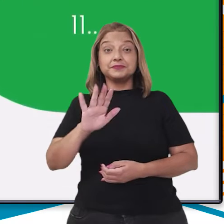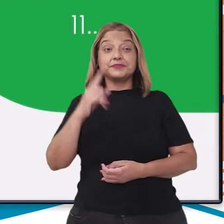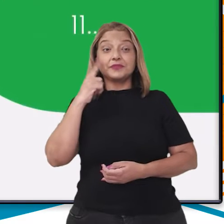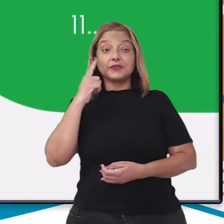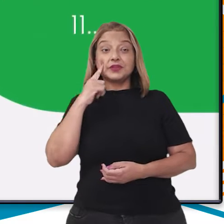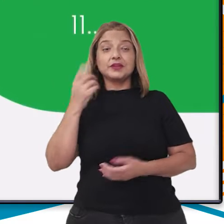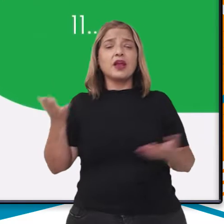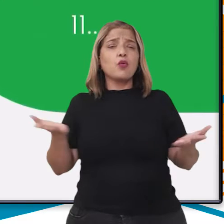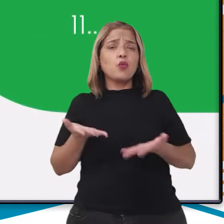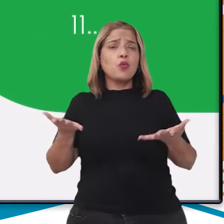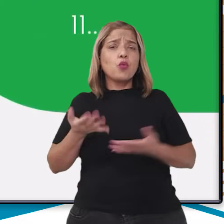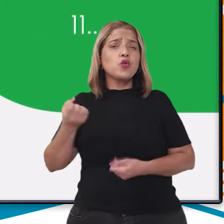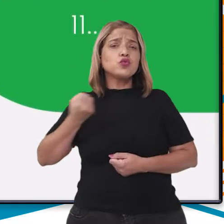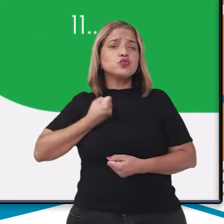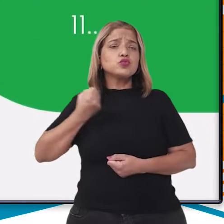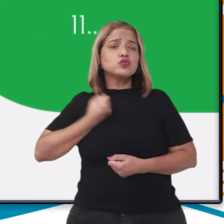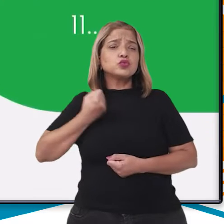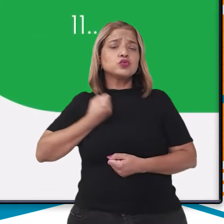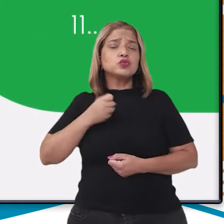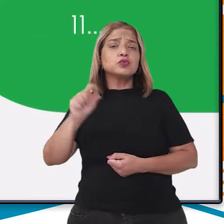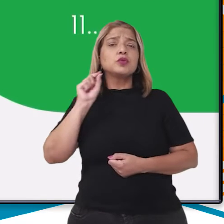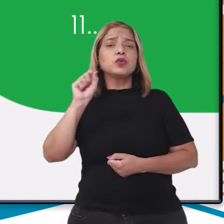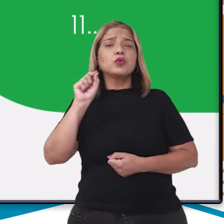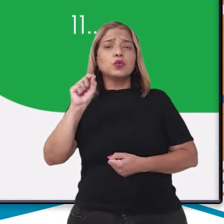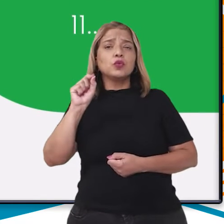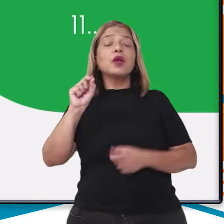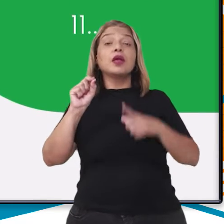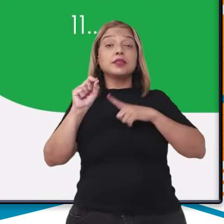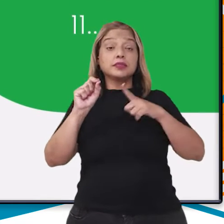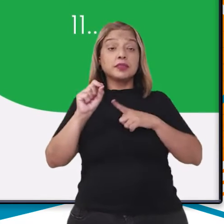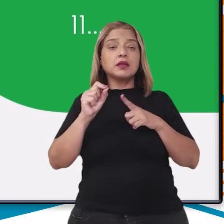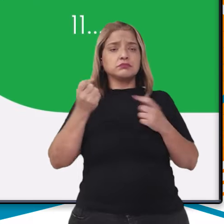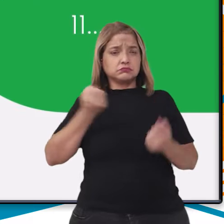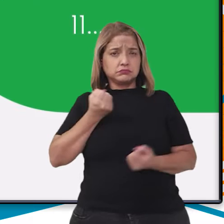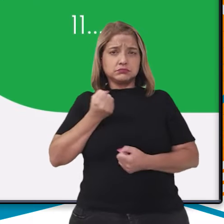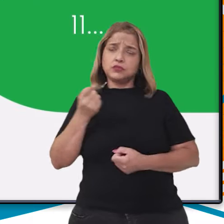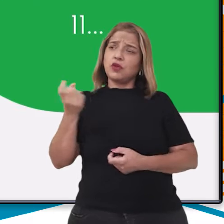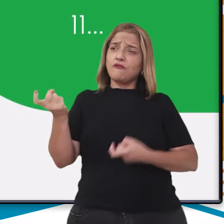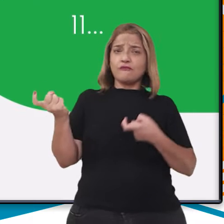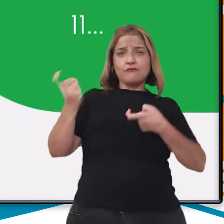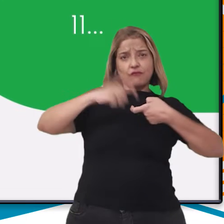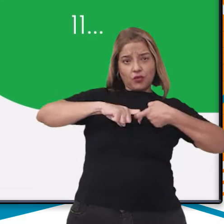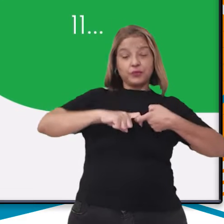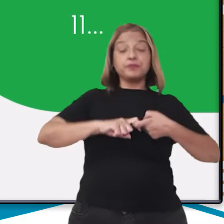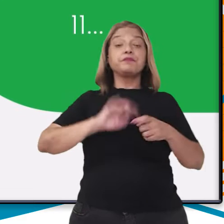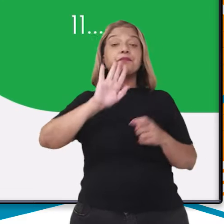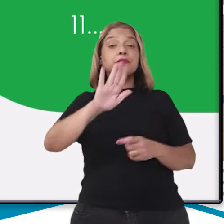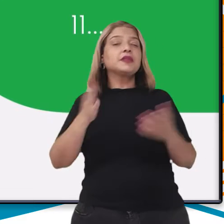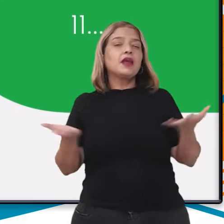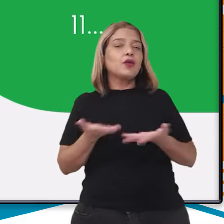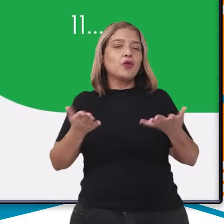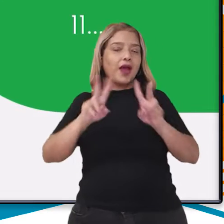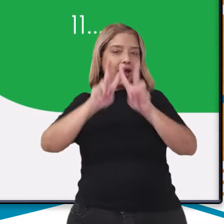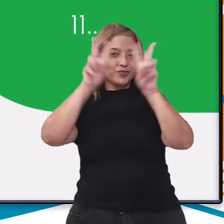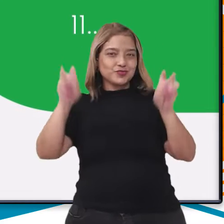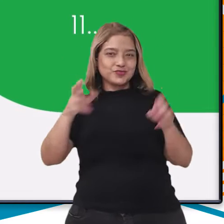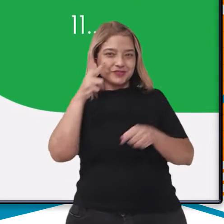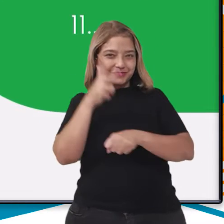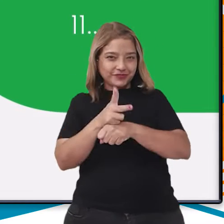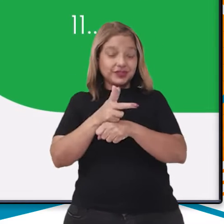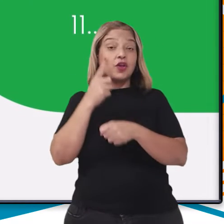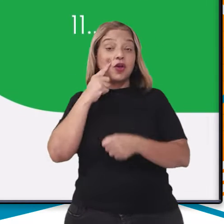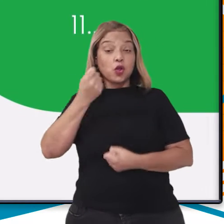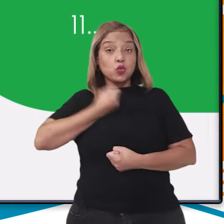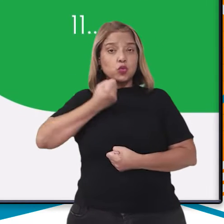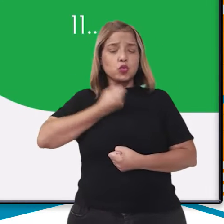Olá! Dessa vez o vídeo começou com uma contagem dos números em ordem regressiva. Esse é o assunto desse